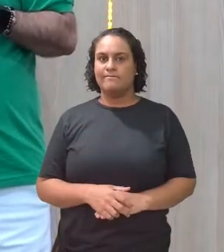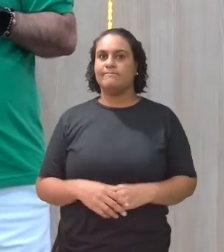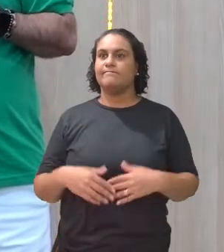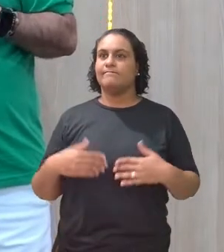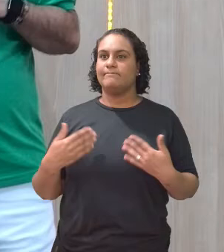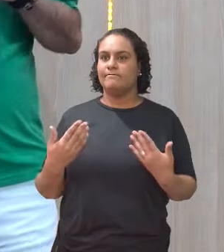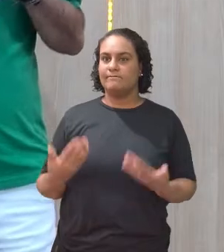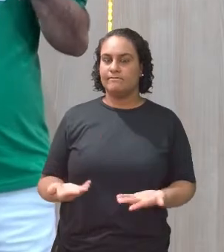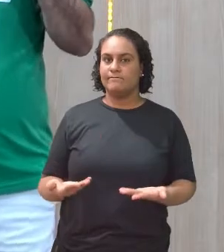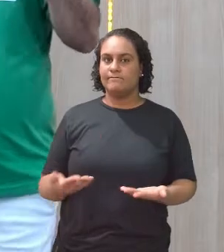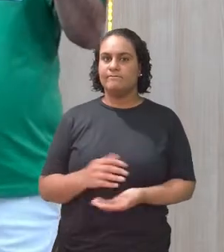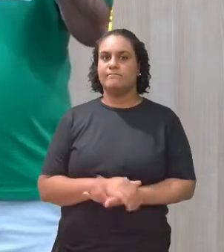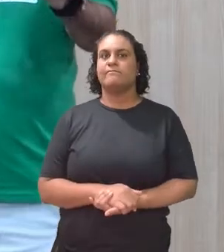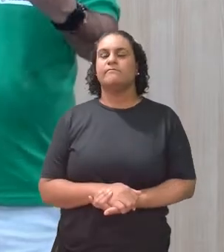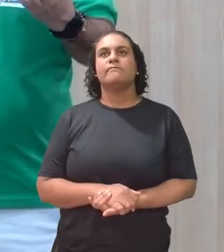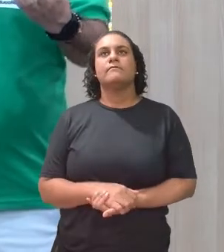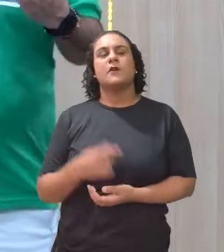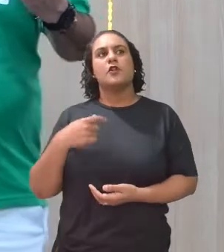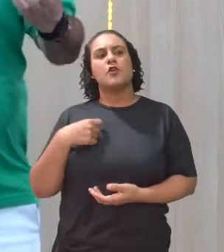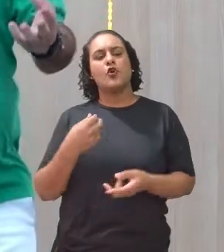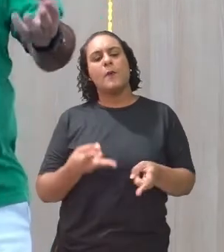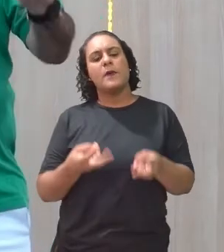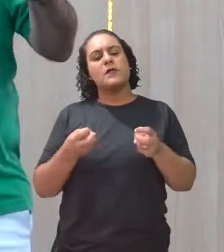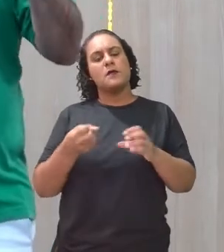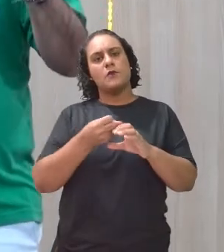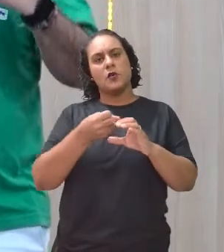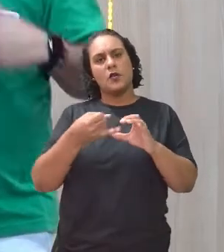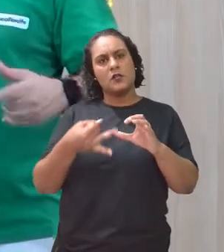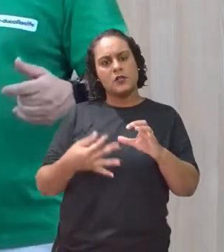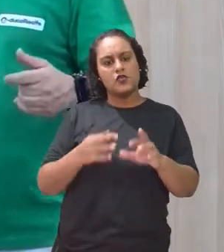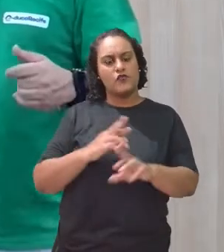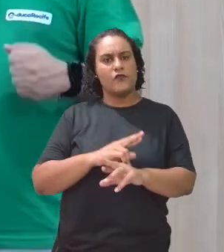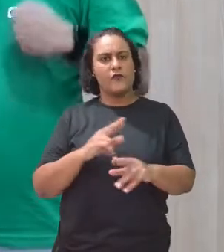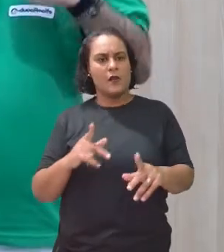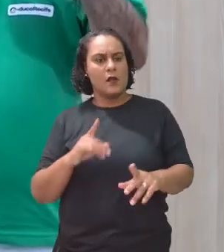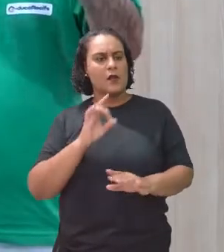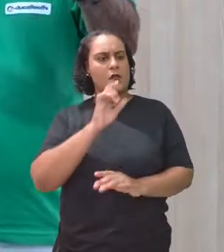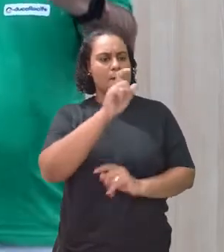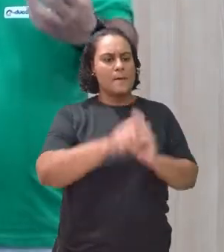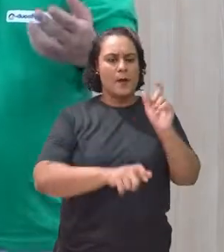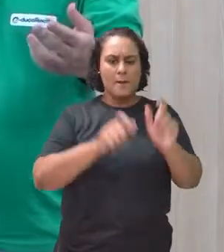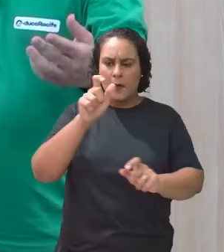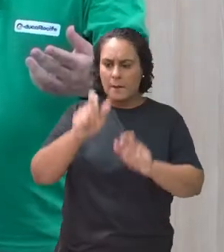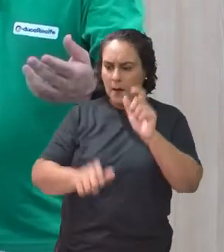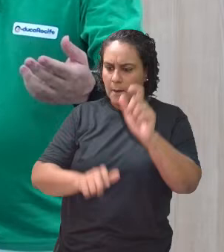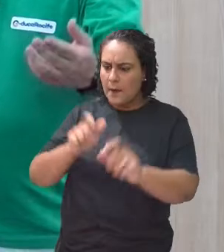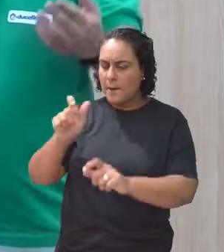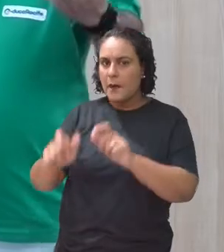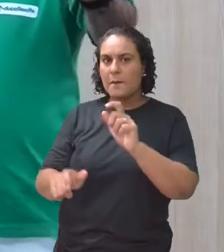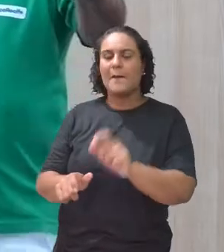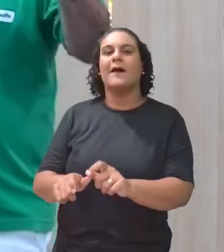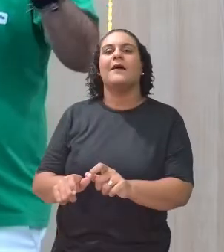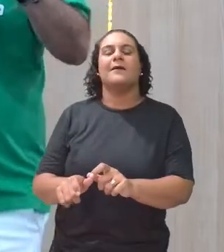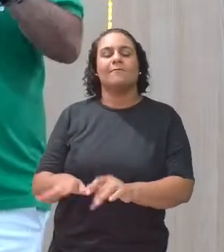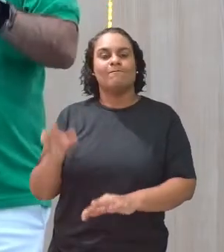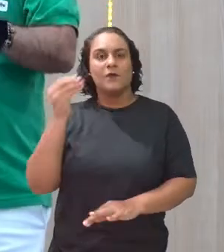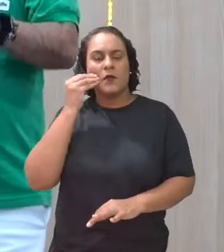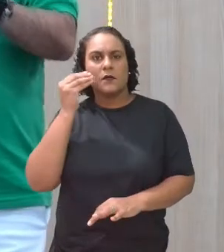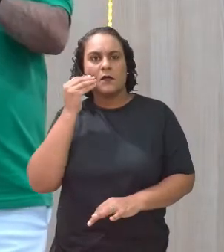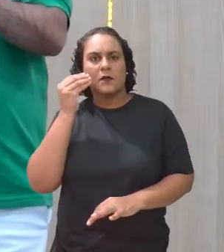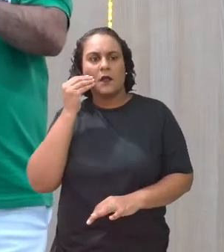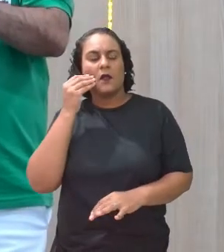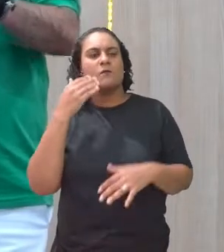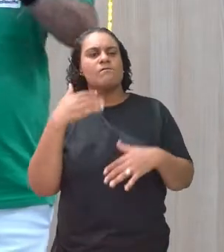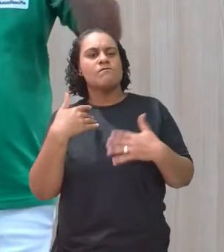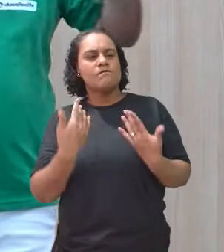em que eu vejo características diferentes em outras pessoas e eu tento tratá-las